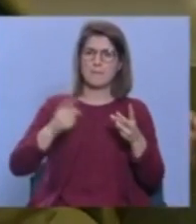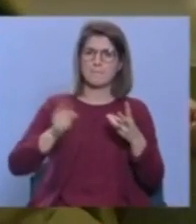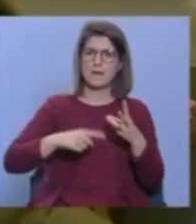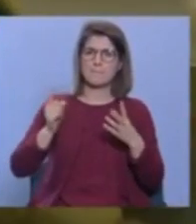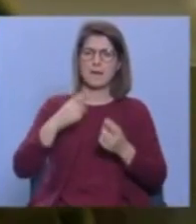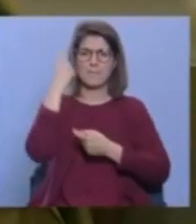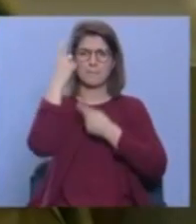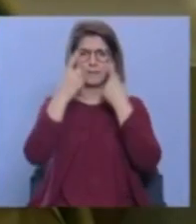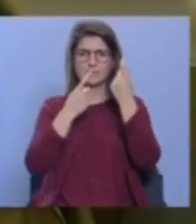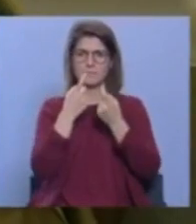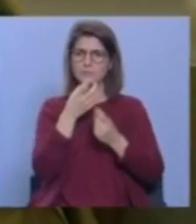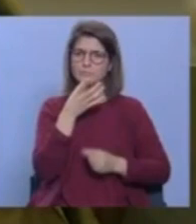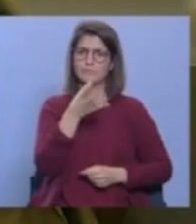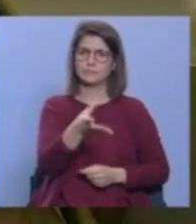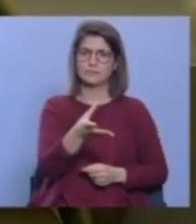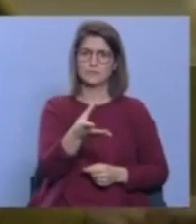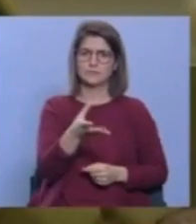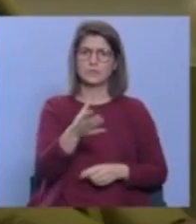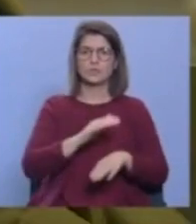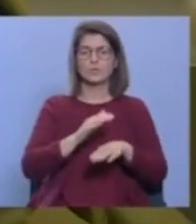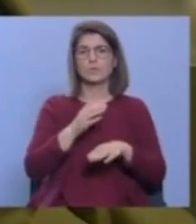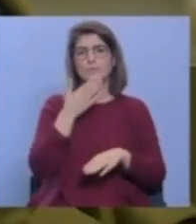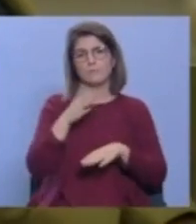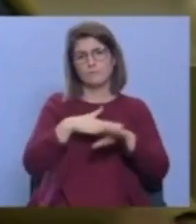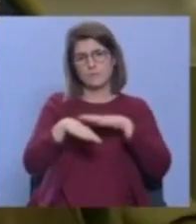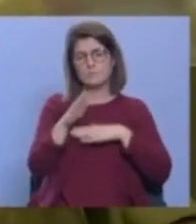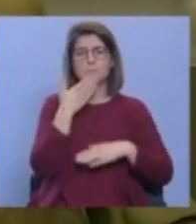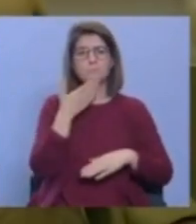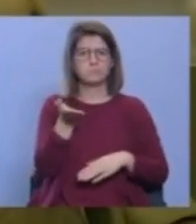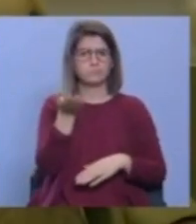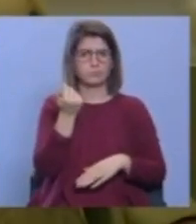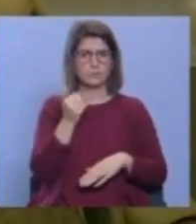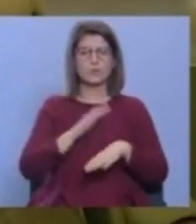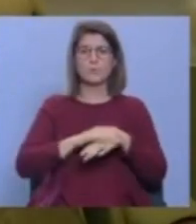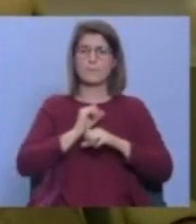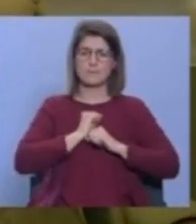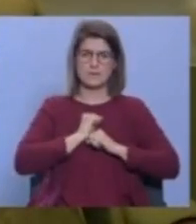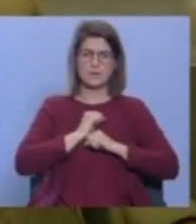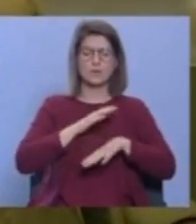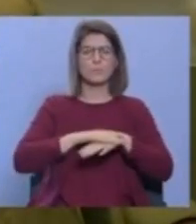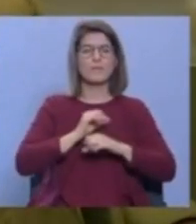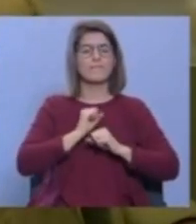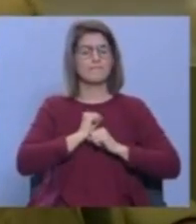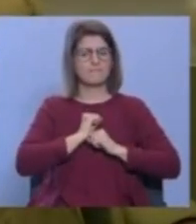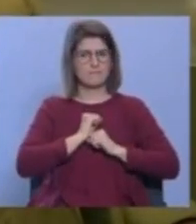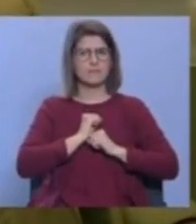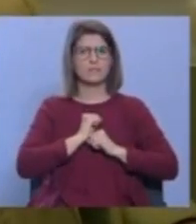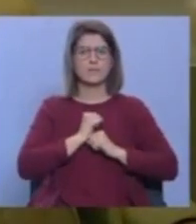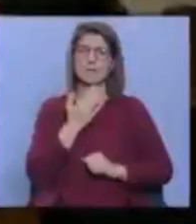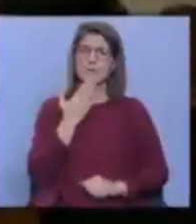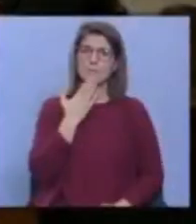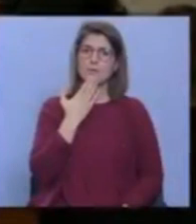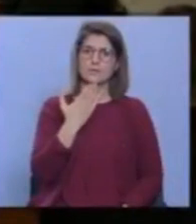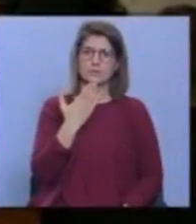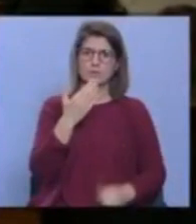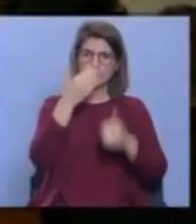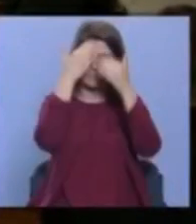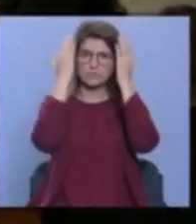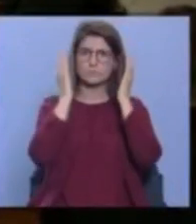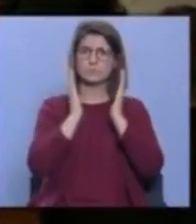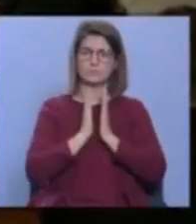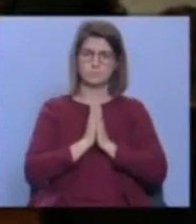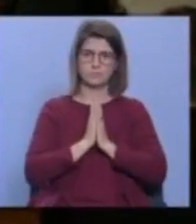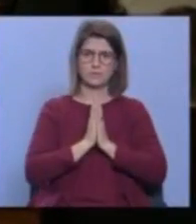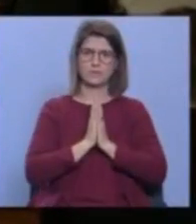por pensamentos, palavras, atos e omissões, por minha culpa, minha grande culpa, e peço à